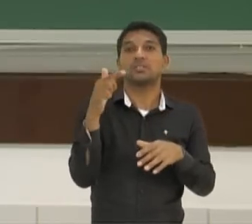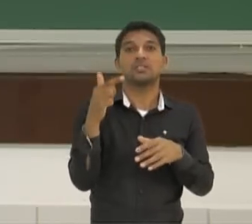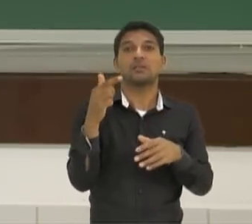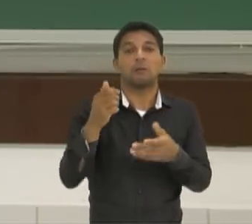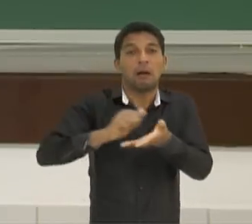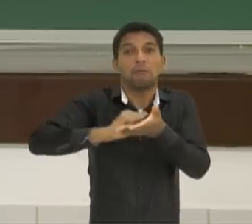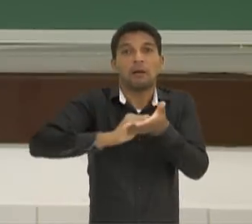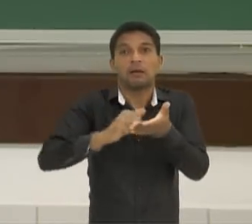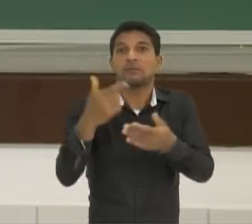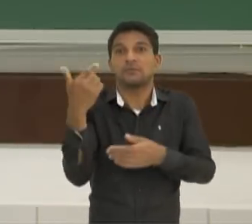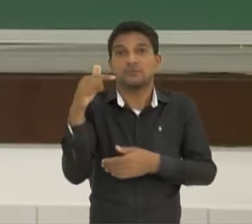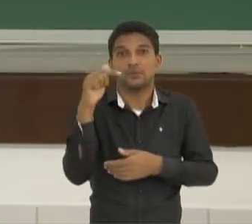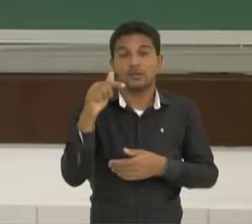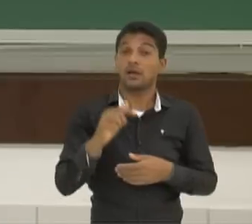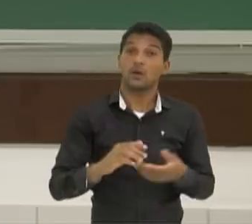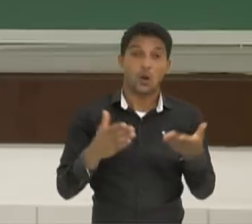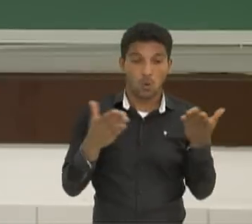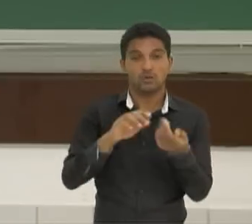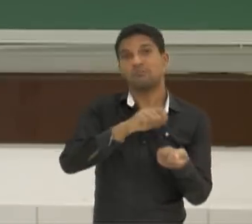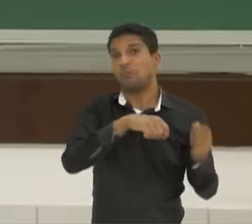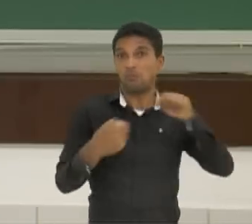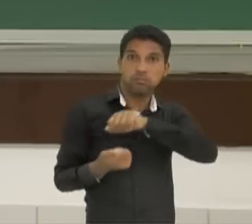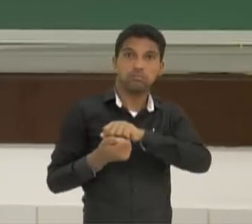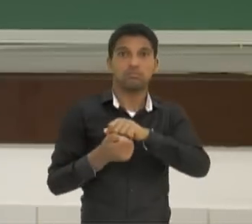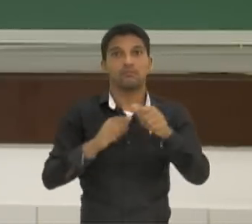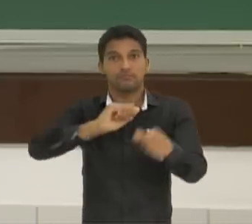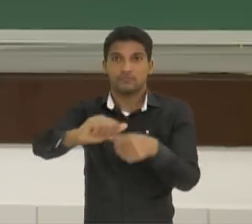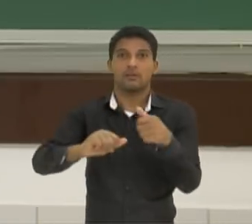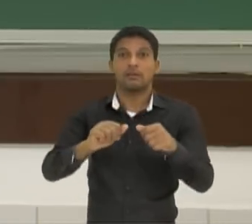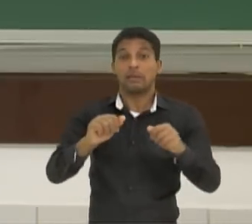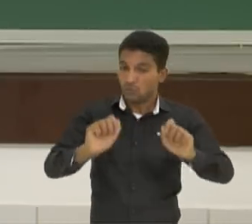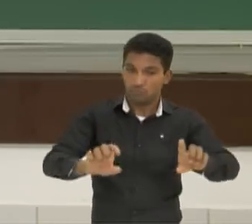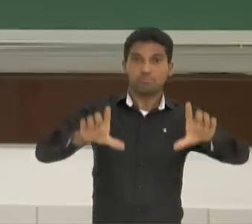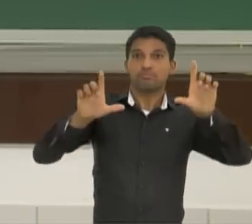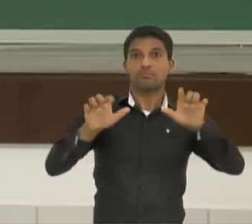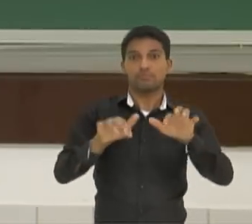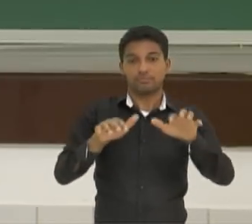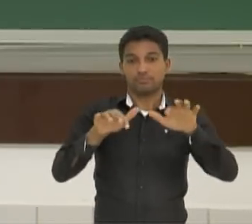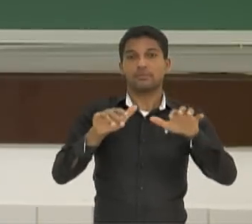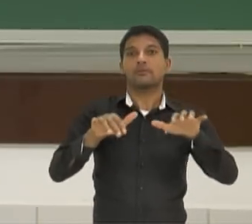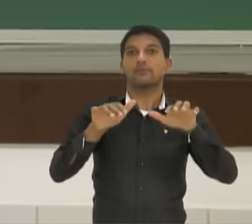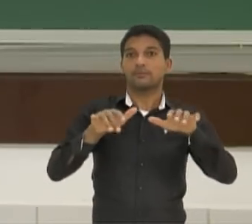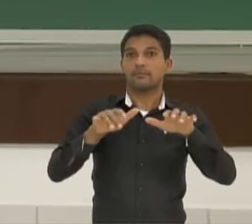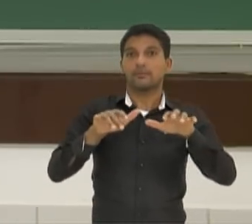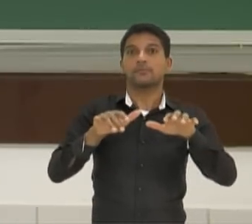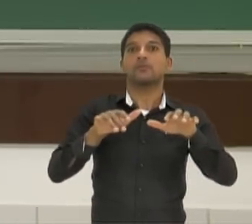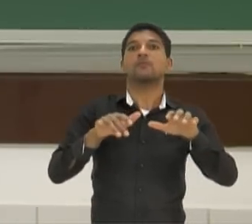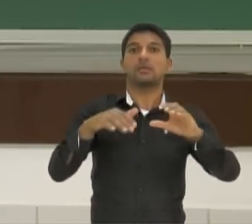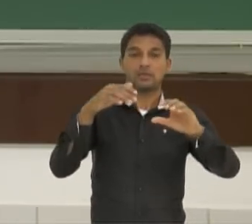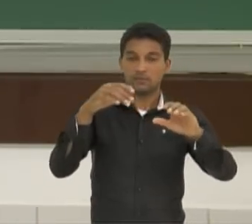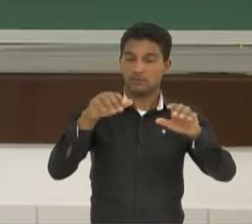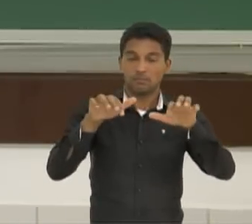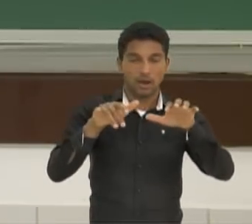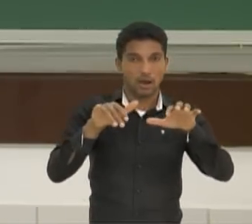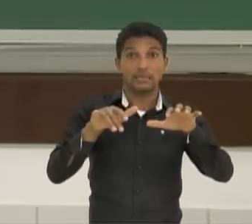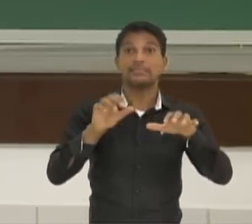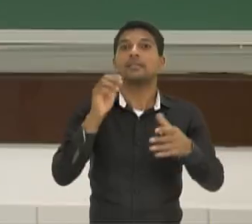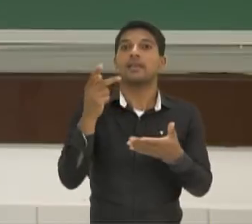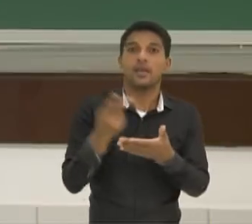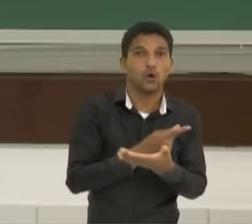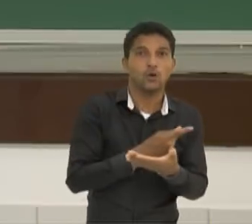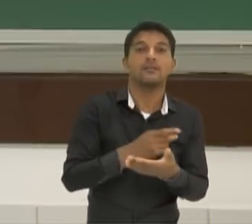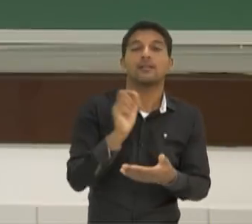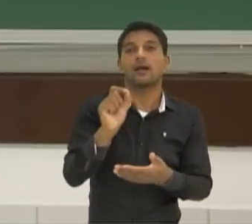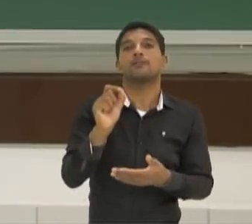tendo ali uma tela de computador ou um de celular mesmo, a gente consegue digitar e apagar com a tecla backspace ali rapidinho, deletar alguma coisa que